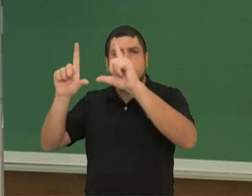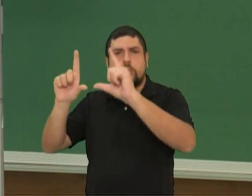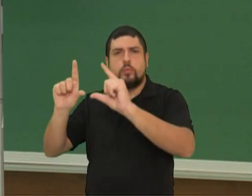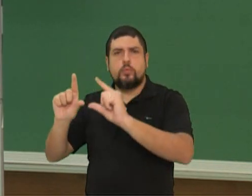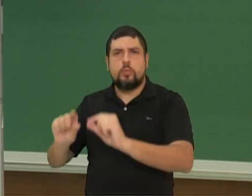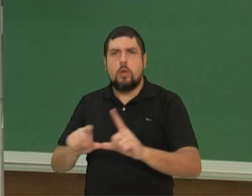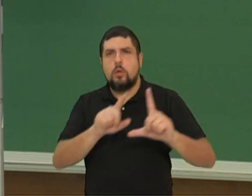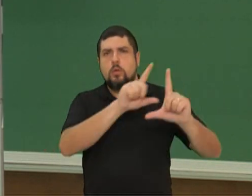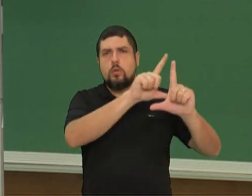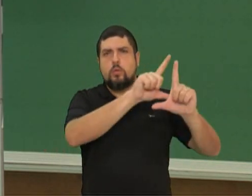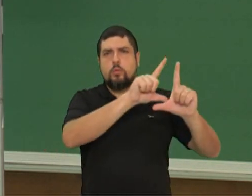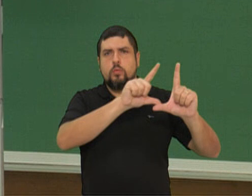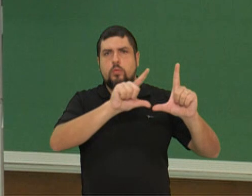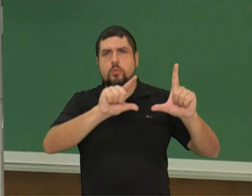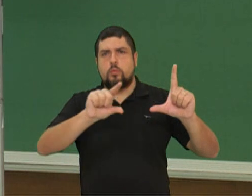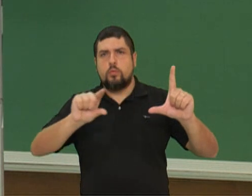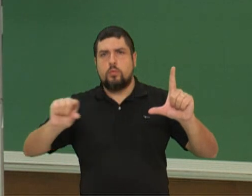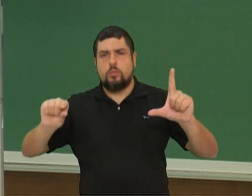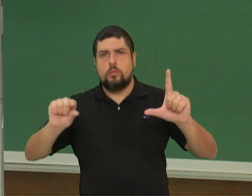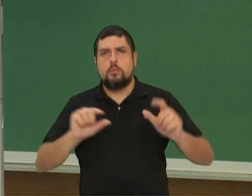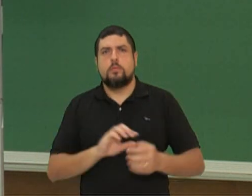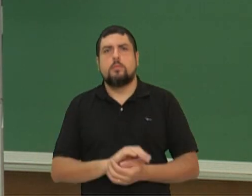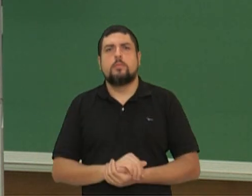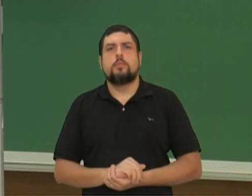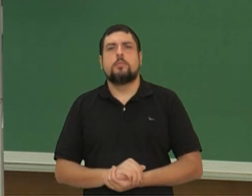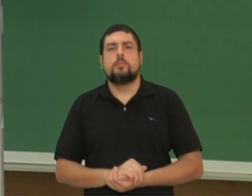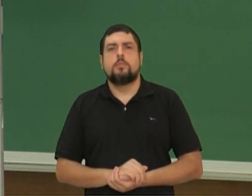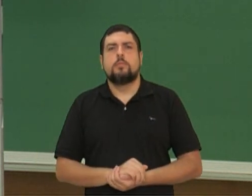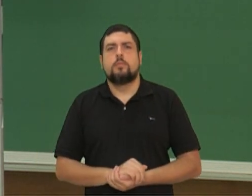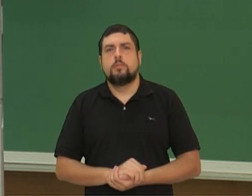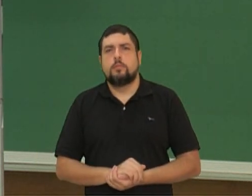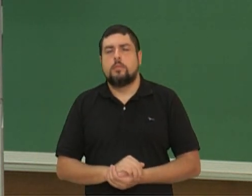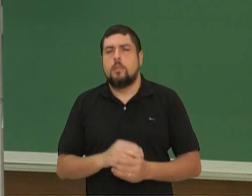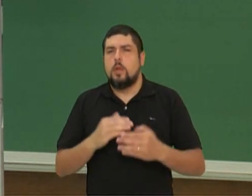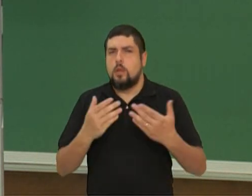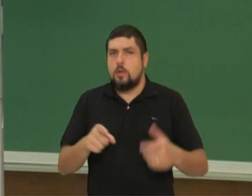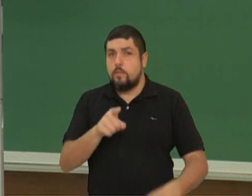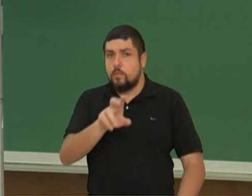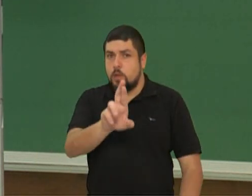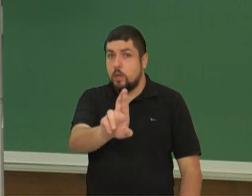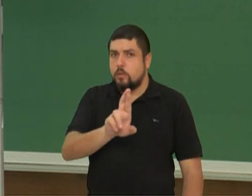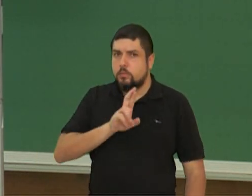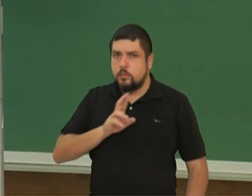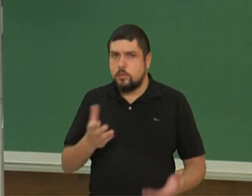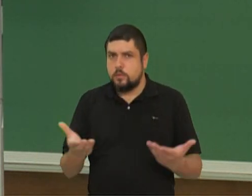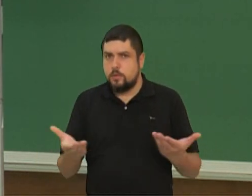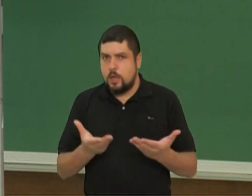função tem gráfico decrescente. E para você me responder já, olha só,